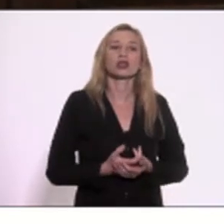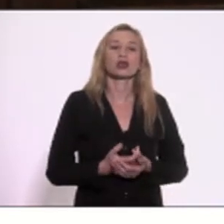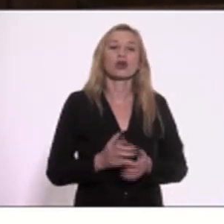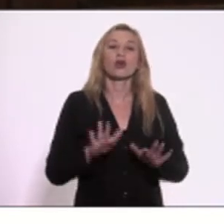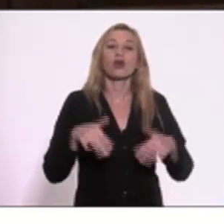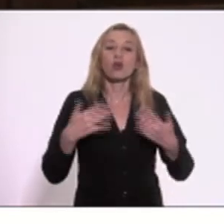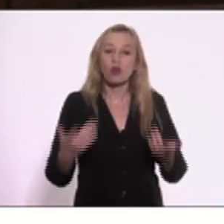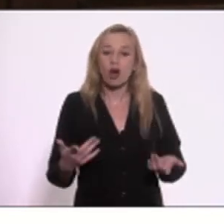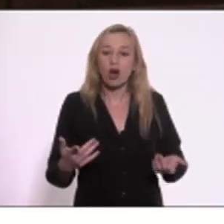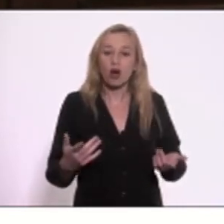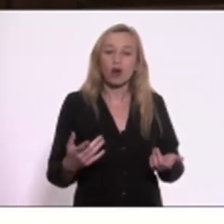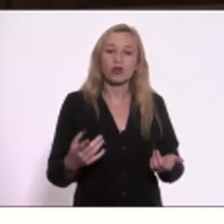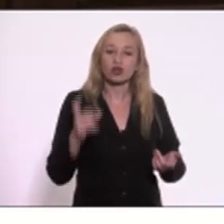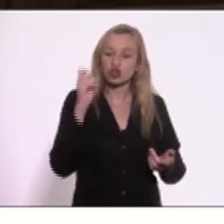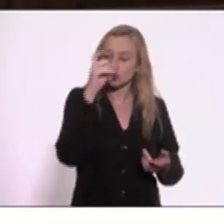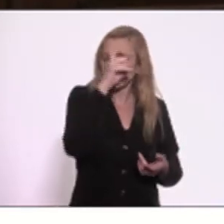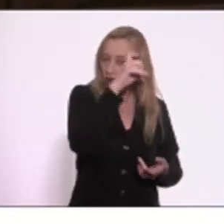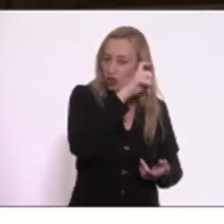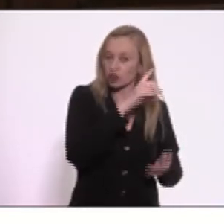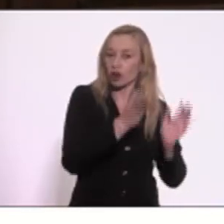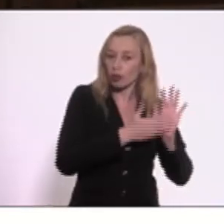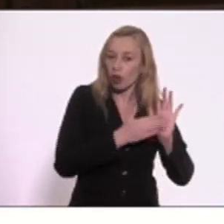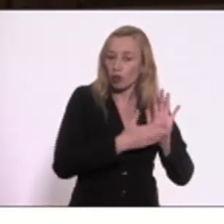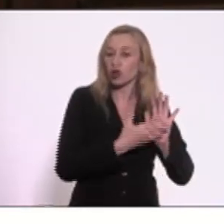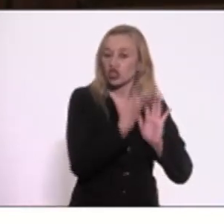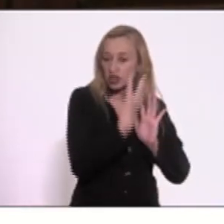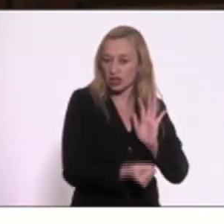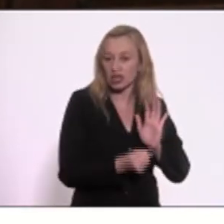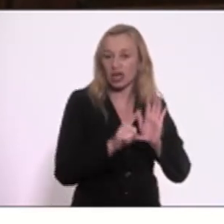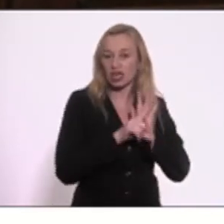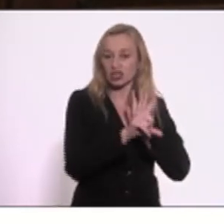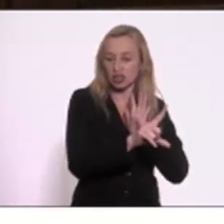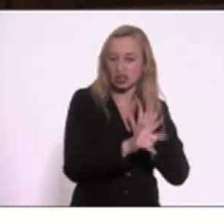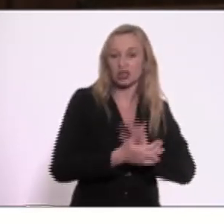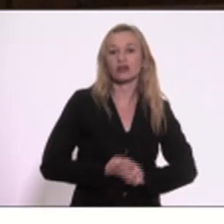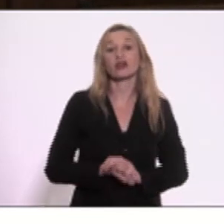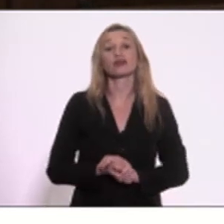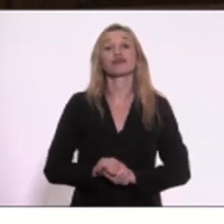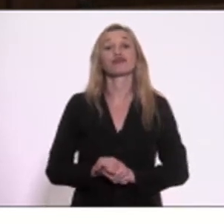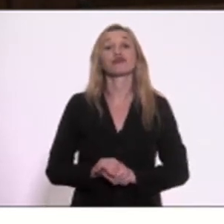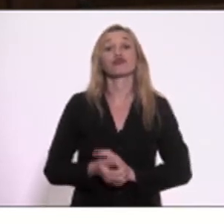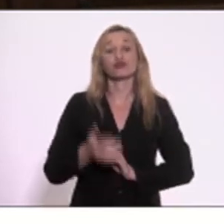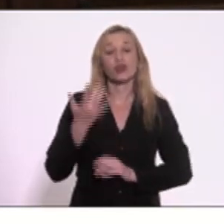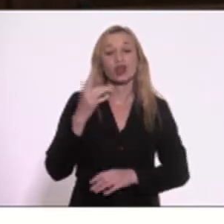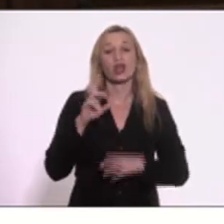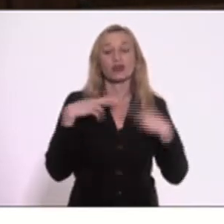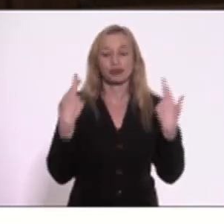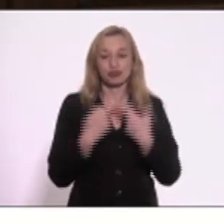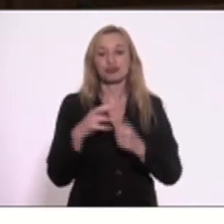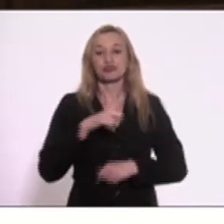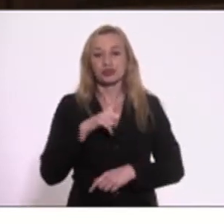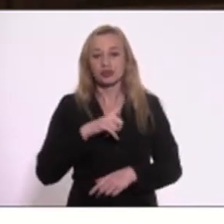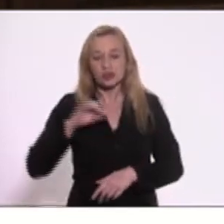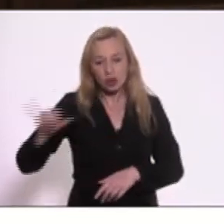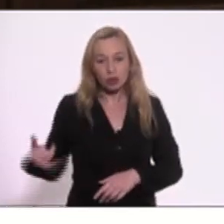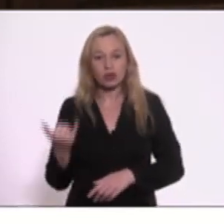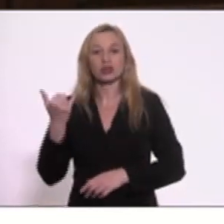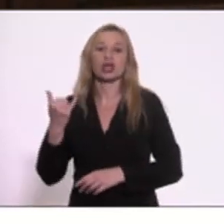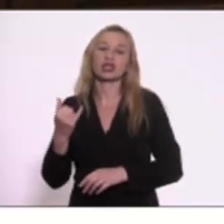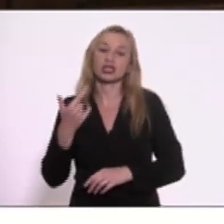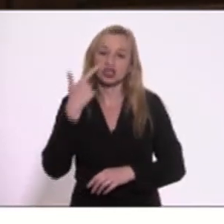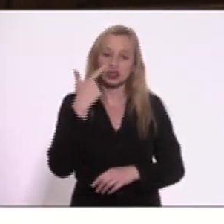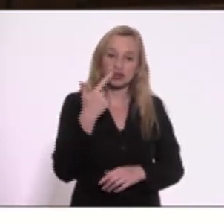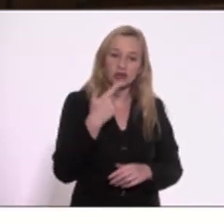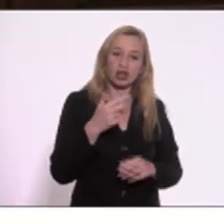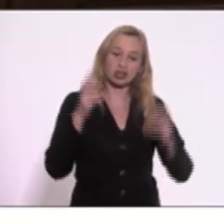dificuldade da SEAP de acolher a proposta da Assembleia Legislativa. Portanto, acho que essa reunião terá a oportunidade de dirimir essas questões, e